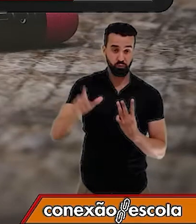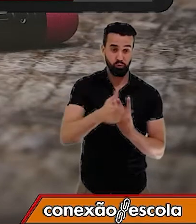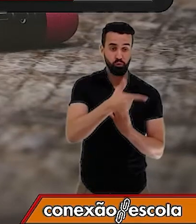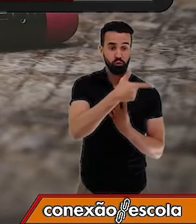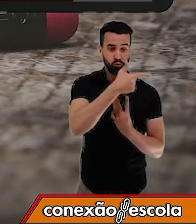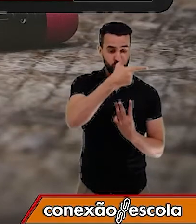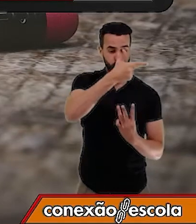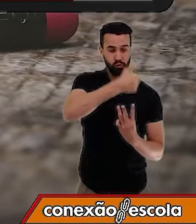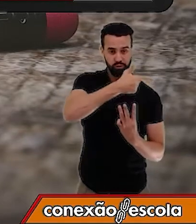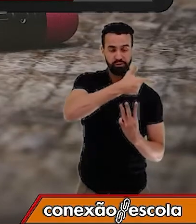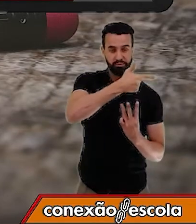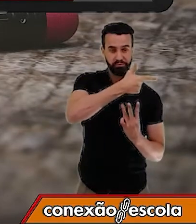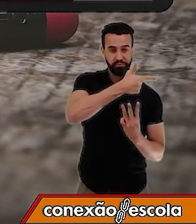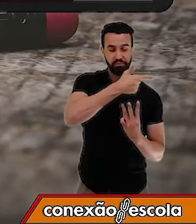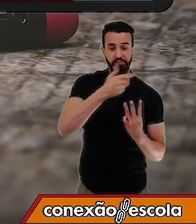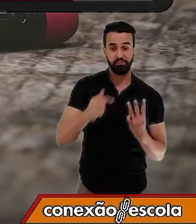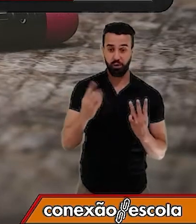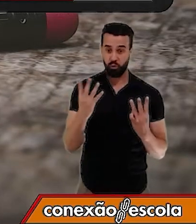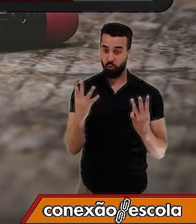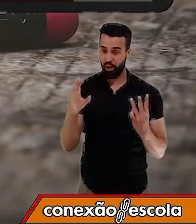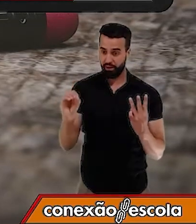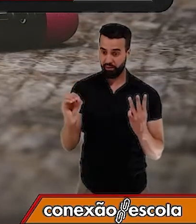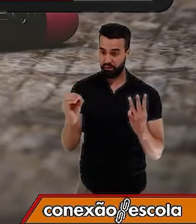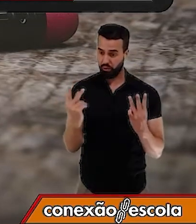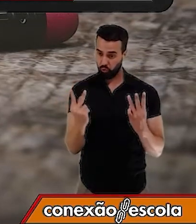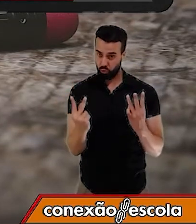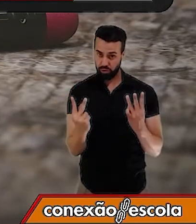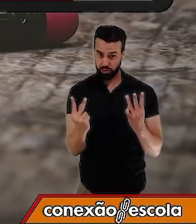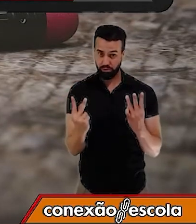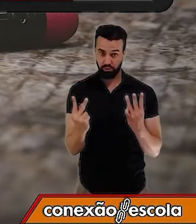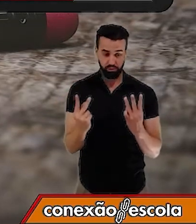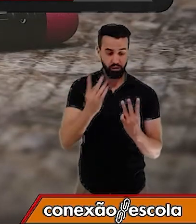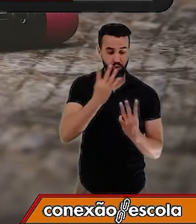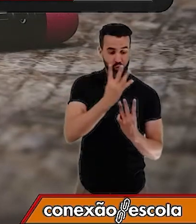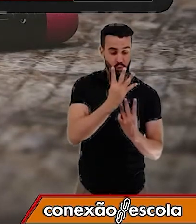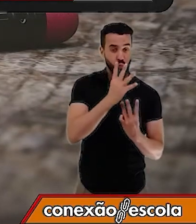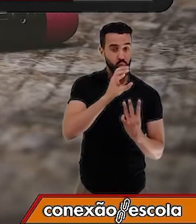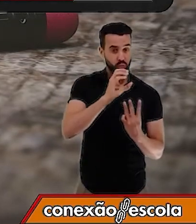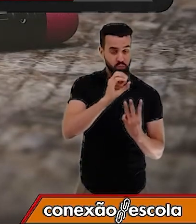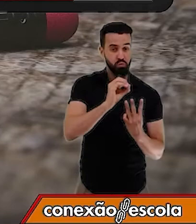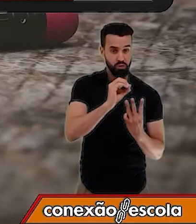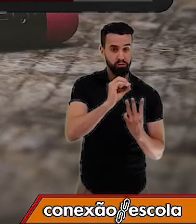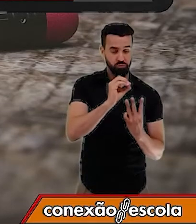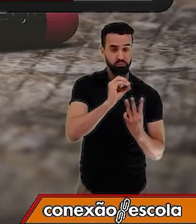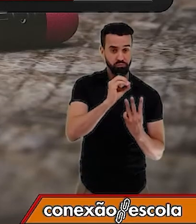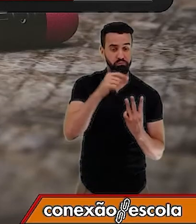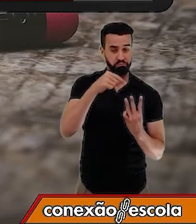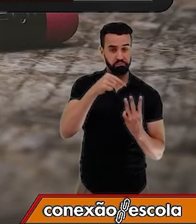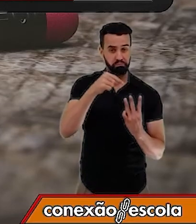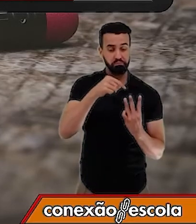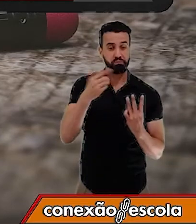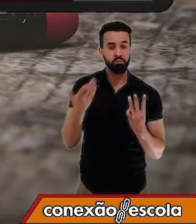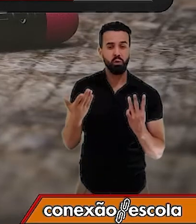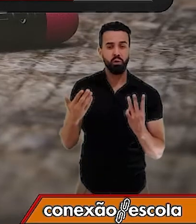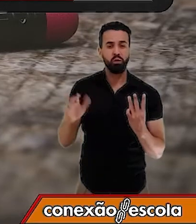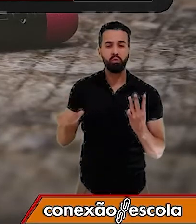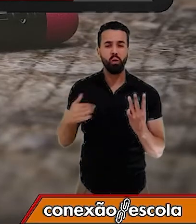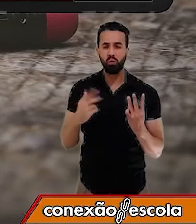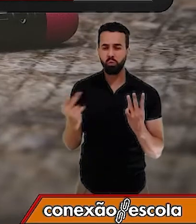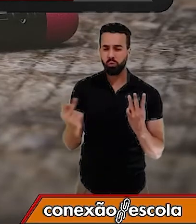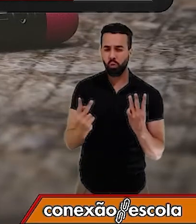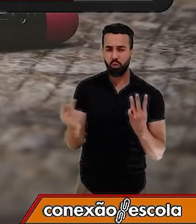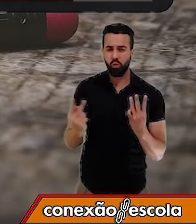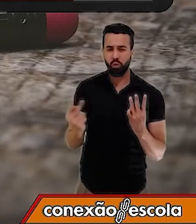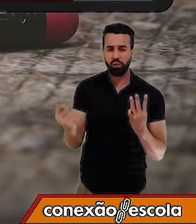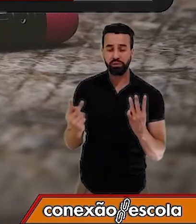das centenas. 40 tem 2 algarismos, o 4 e o 0. Qual ordem tem 2